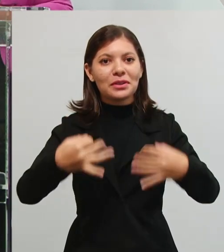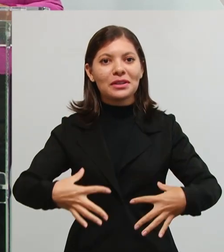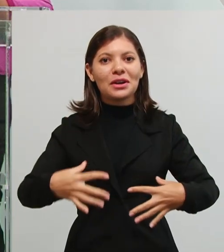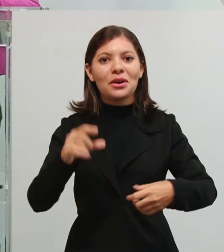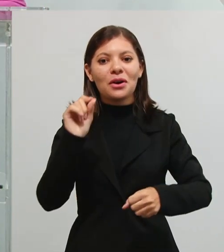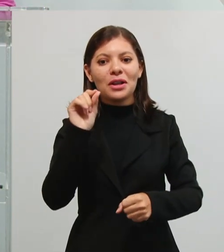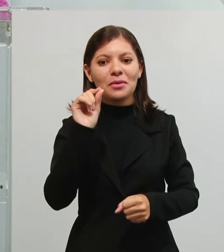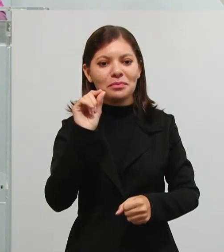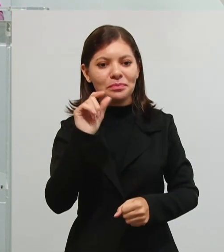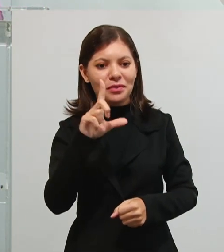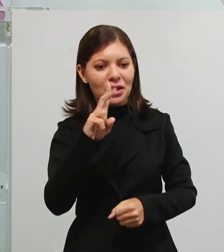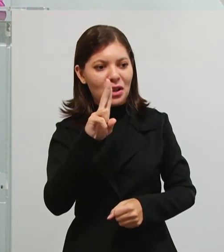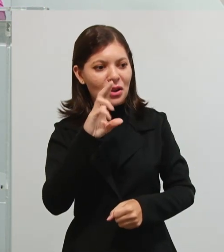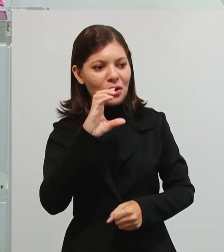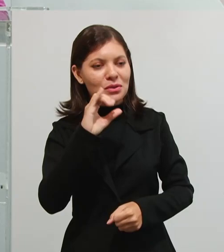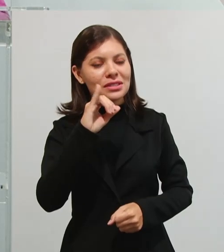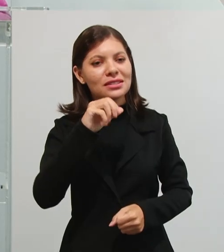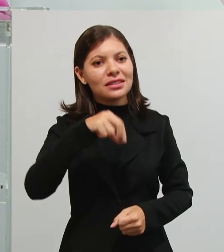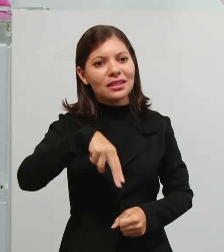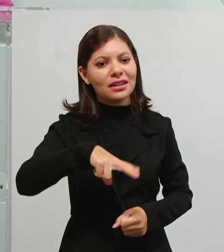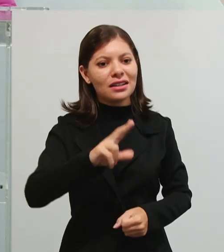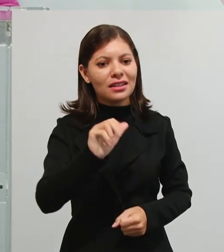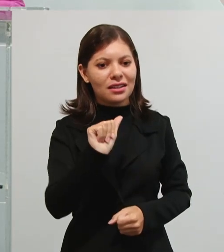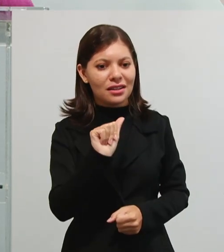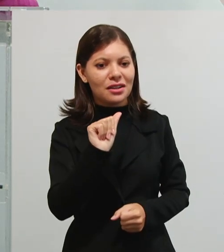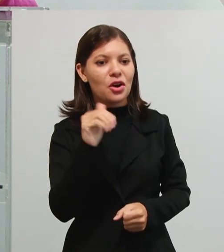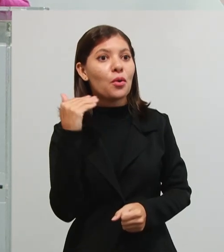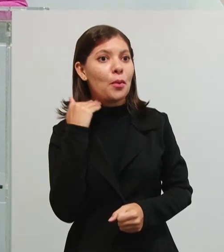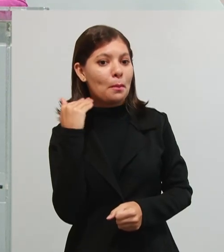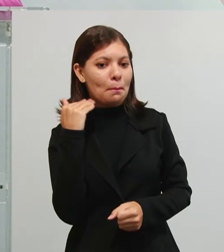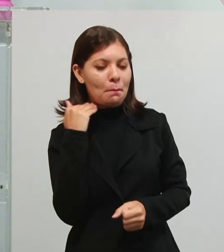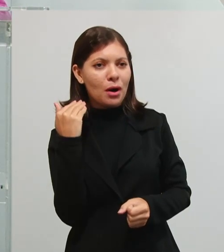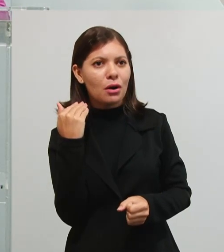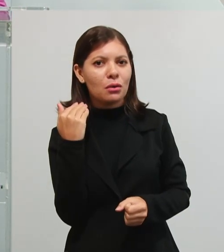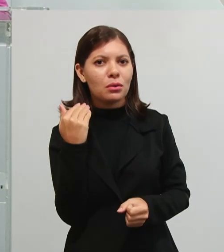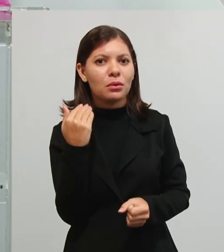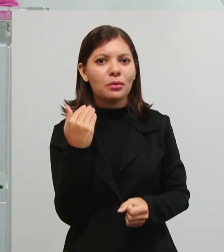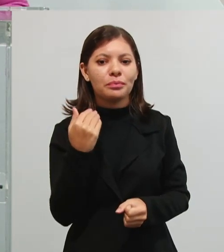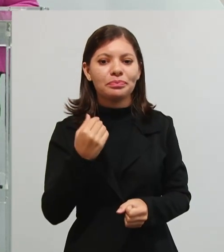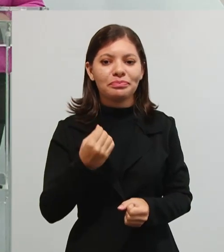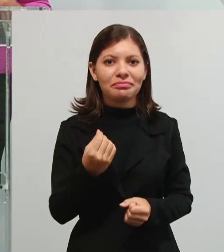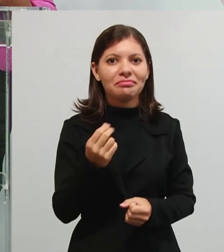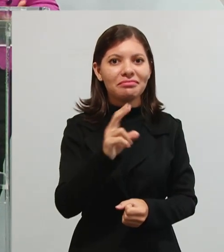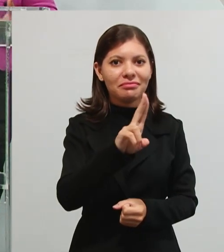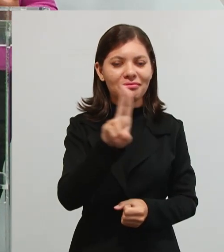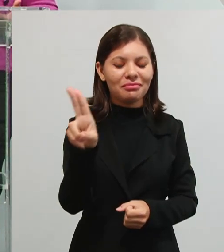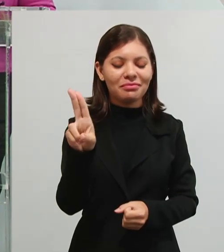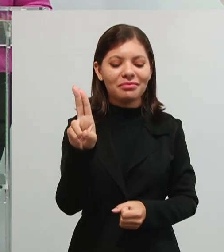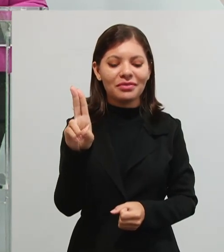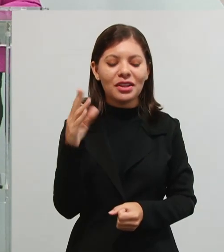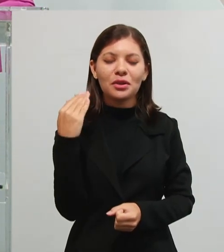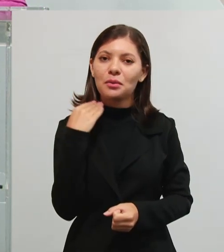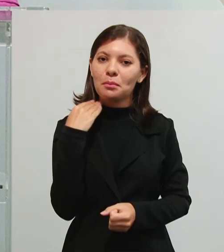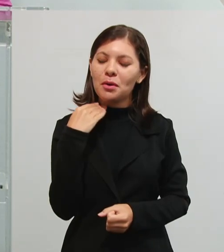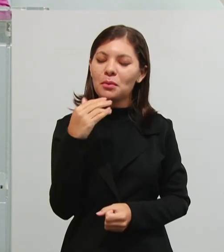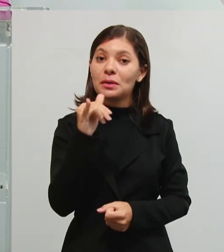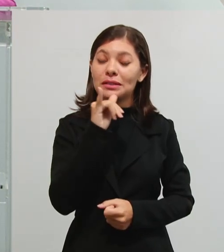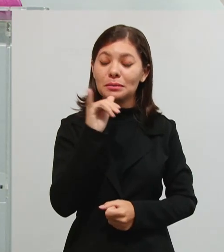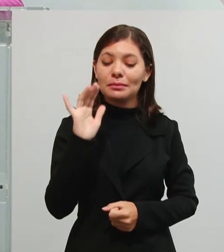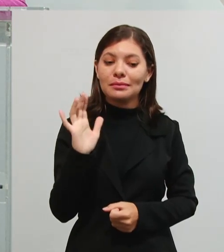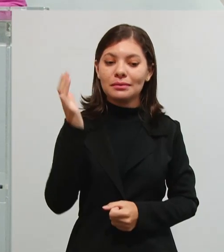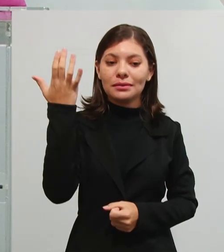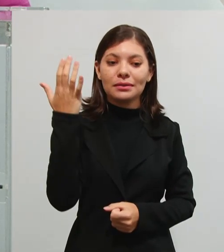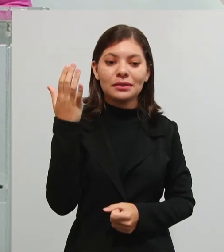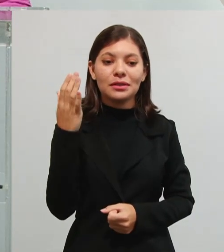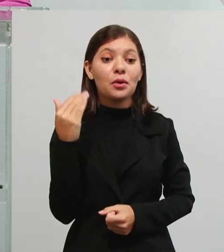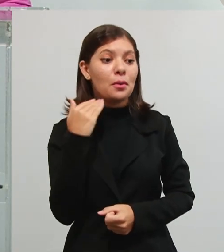Luciana, o Bradesco, vamos colocar aqui, né, o nome para vocês gravarem, né, o exemplo, a situação. O